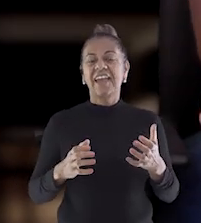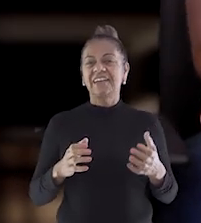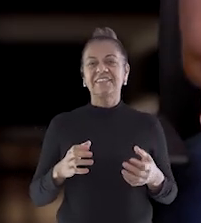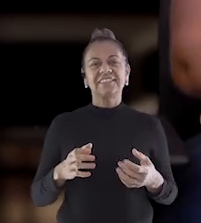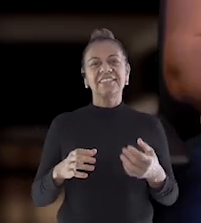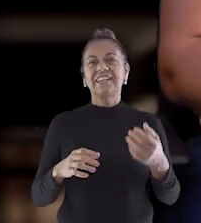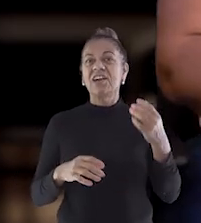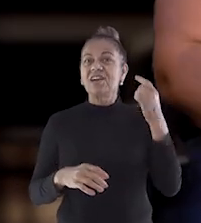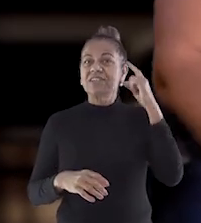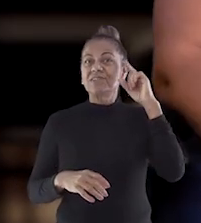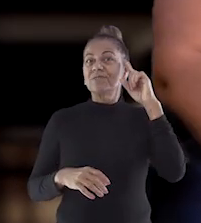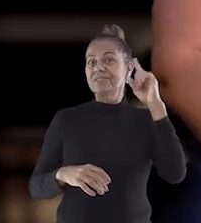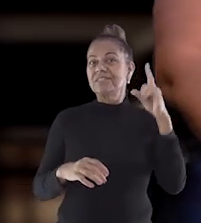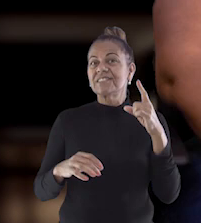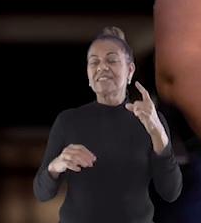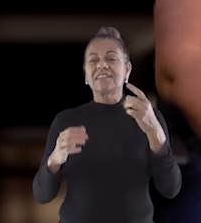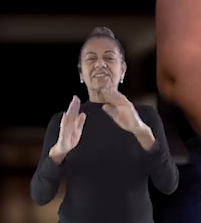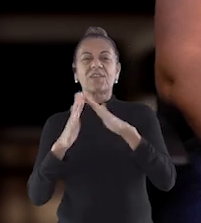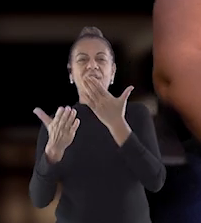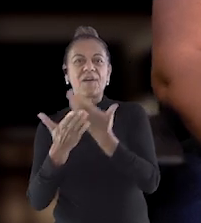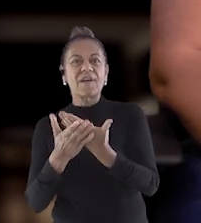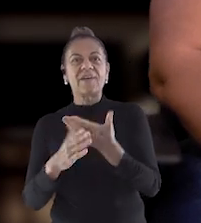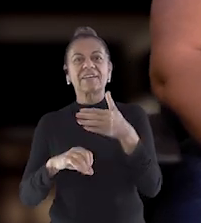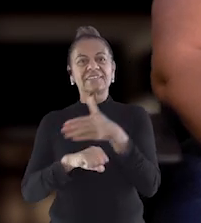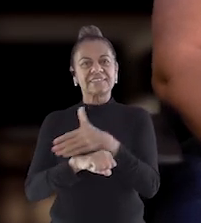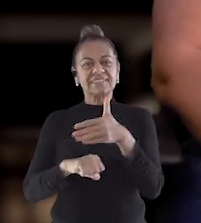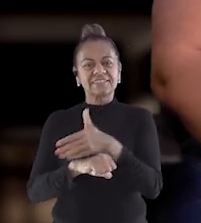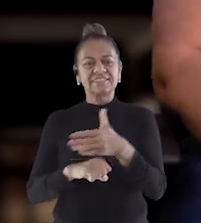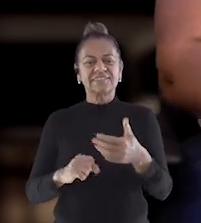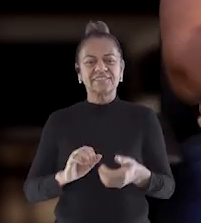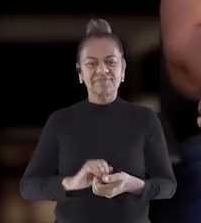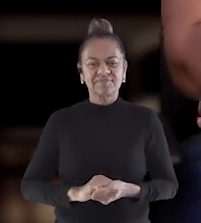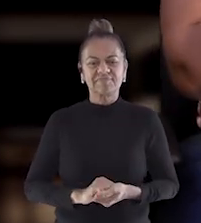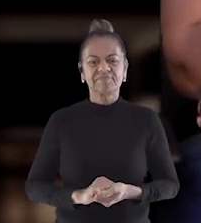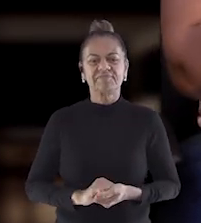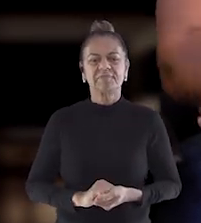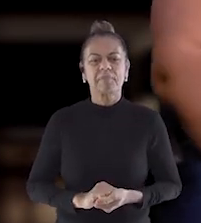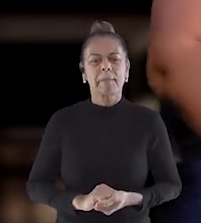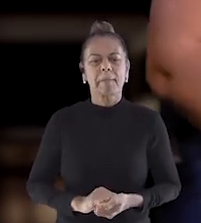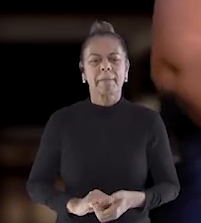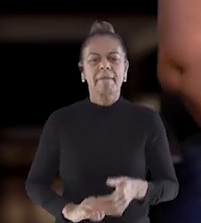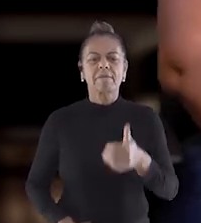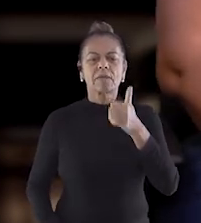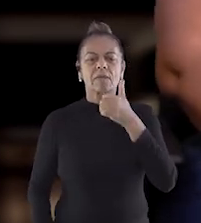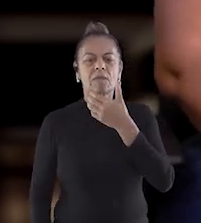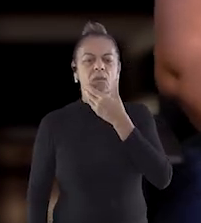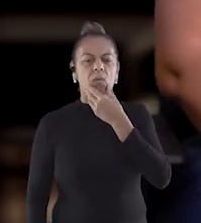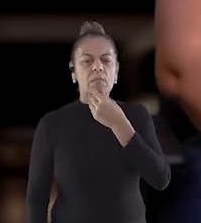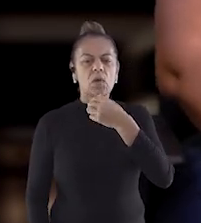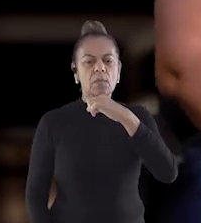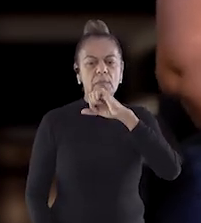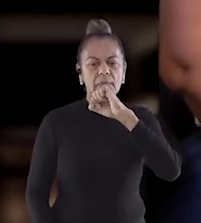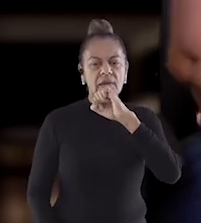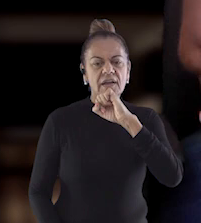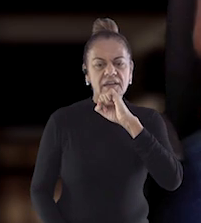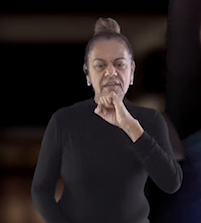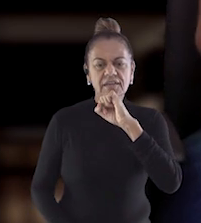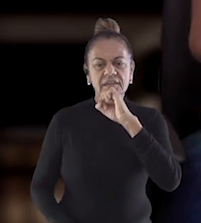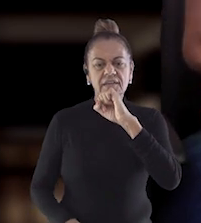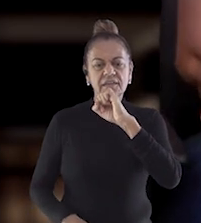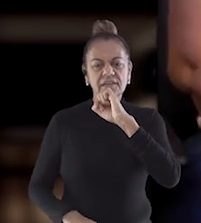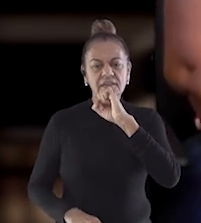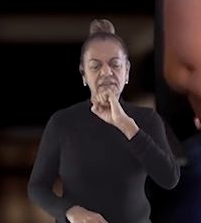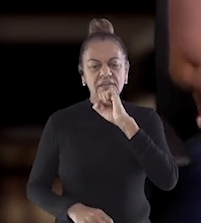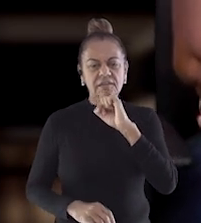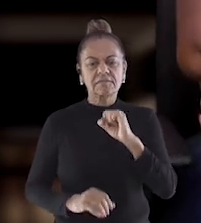fica, assim, já no final de semana, já querendo. A gente podia, assim, ser assim quando na adolescência. Né, verdade.